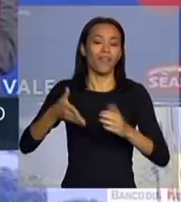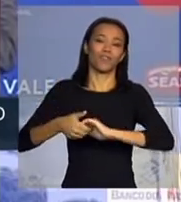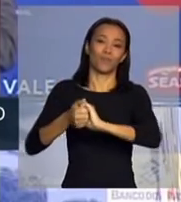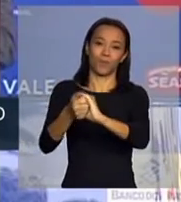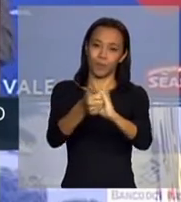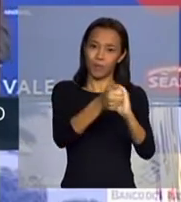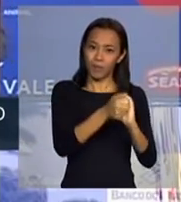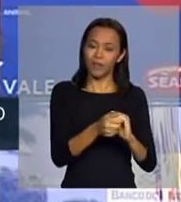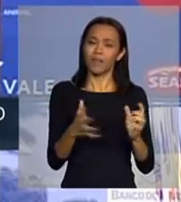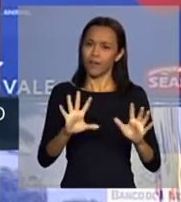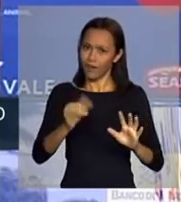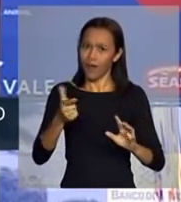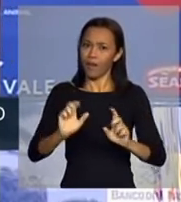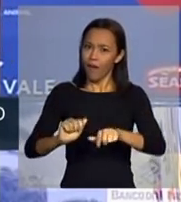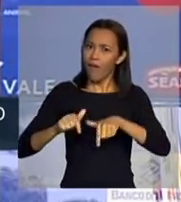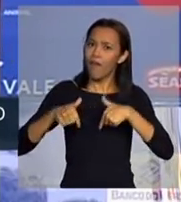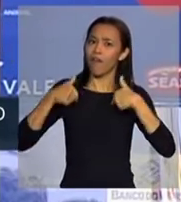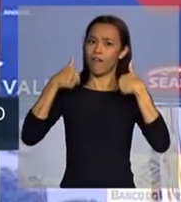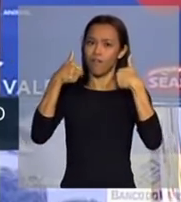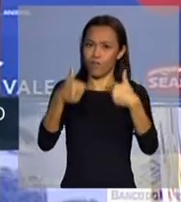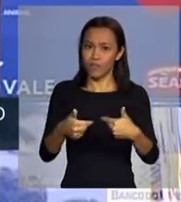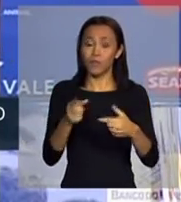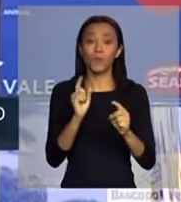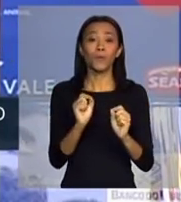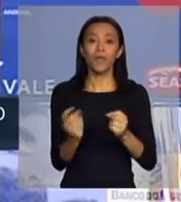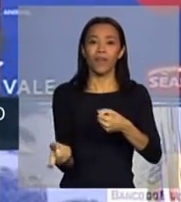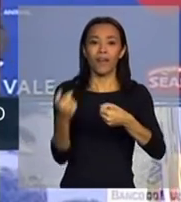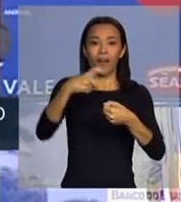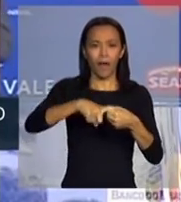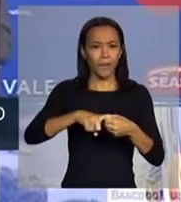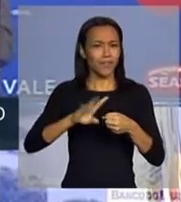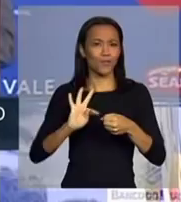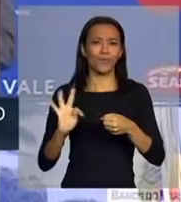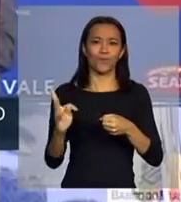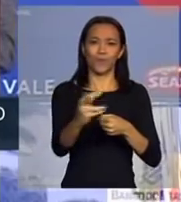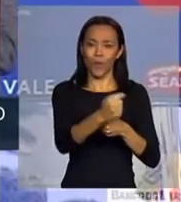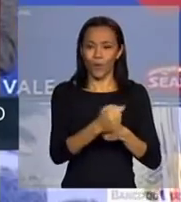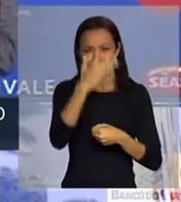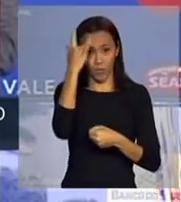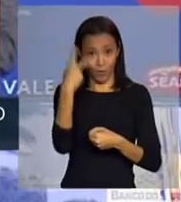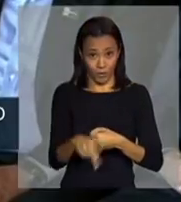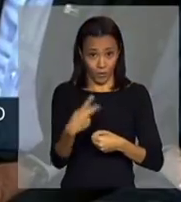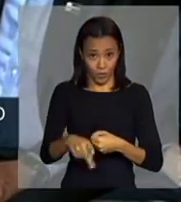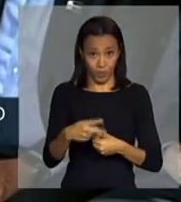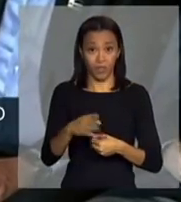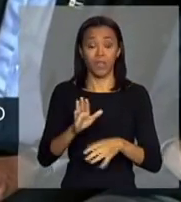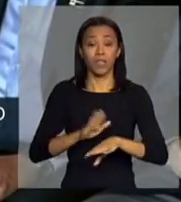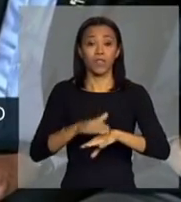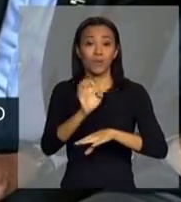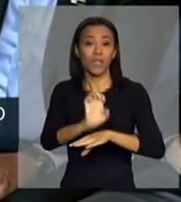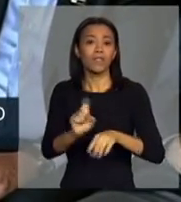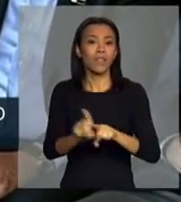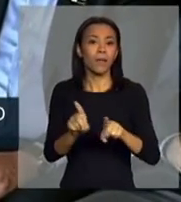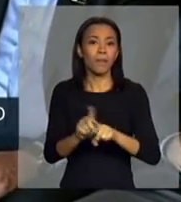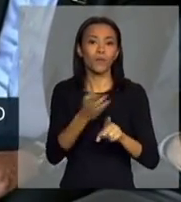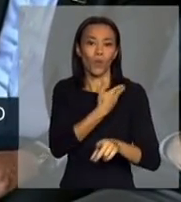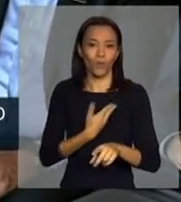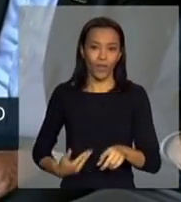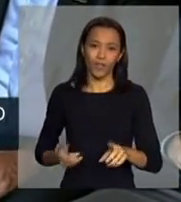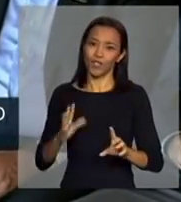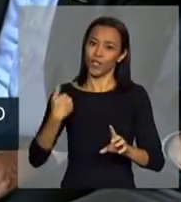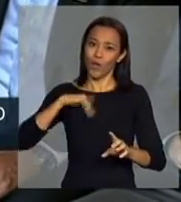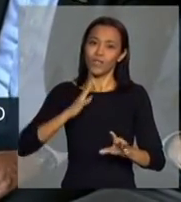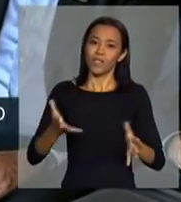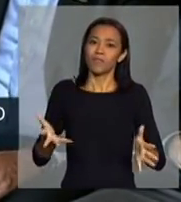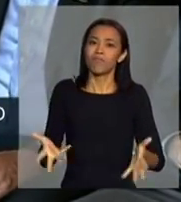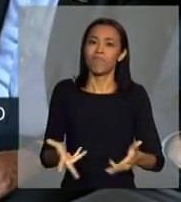e, é claro, reforçando e reiterando a parceria de todos os mineiros, de nosso governo, com esses avanços que felicitamos